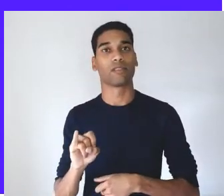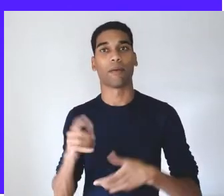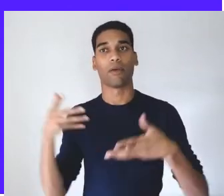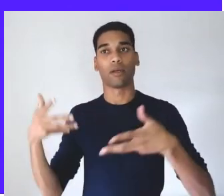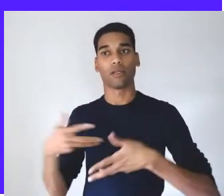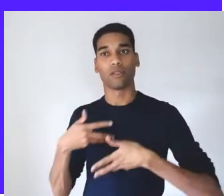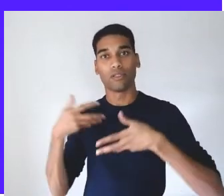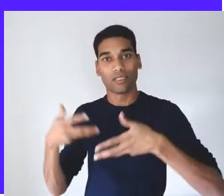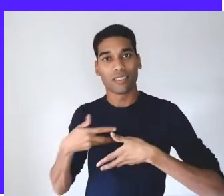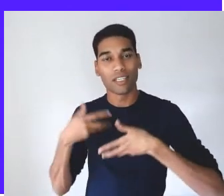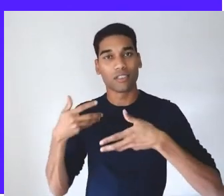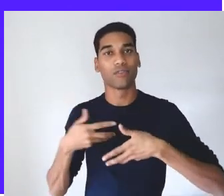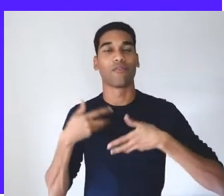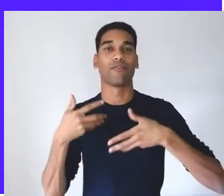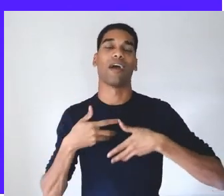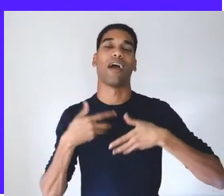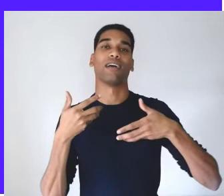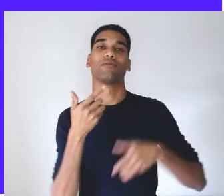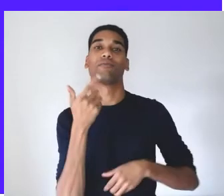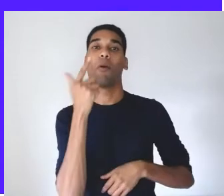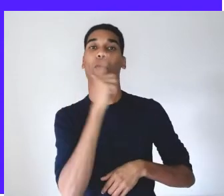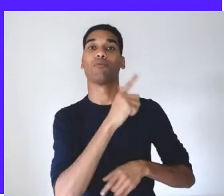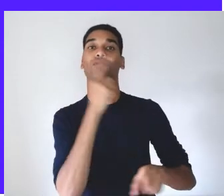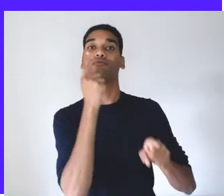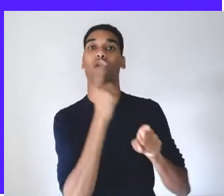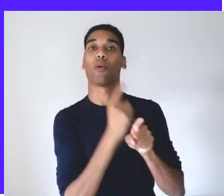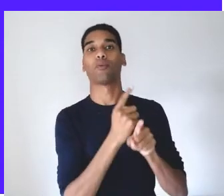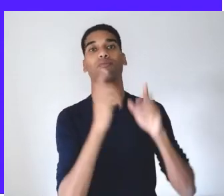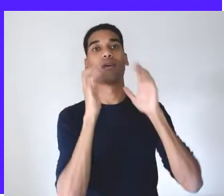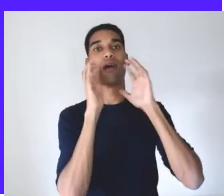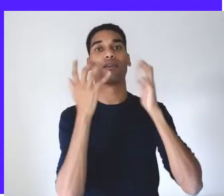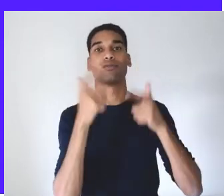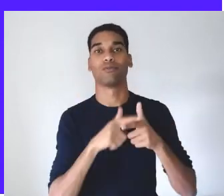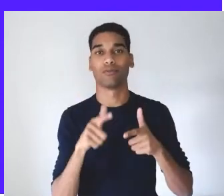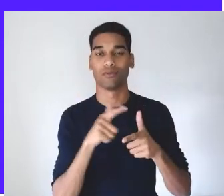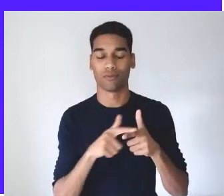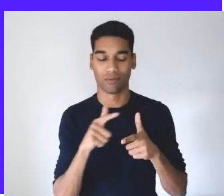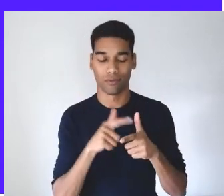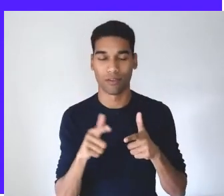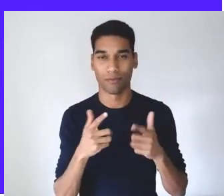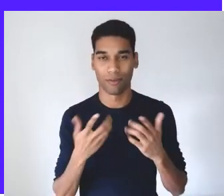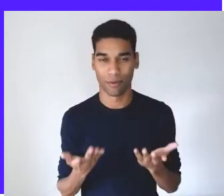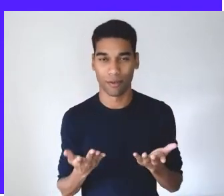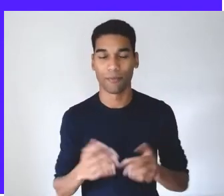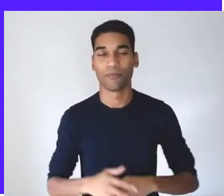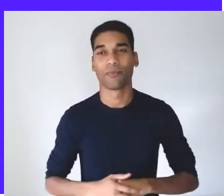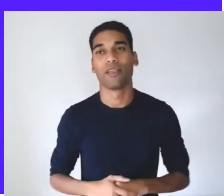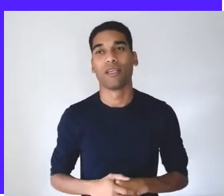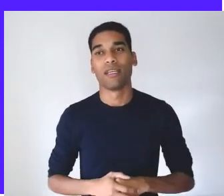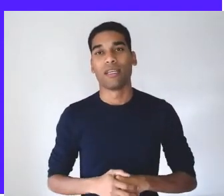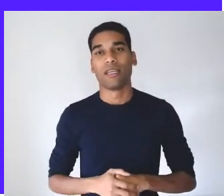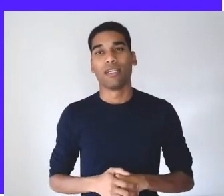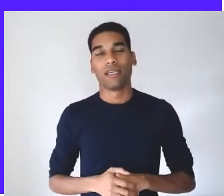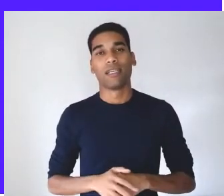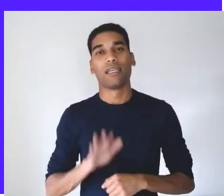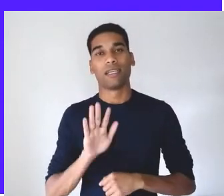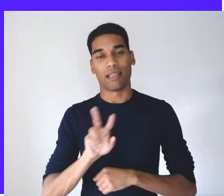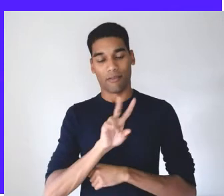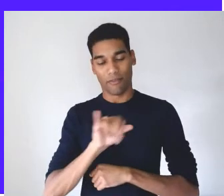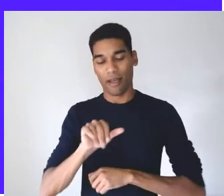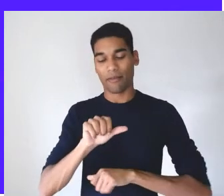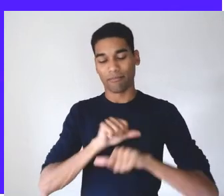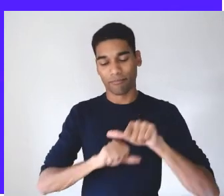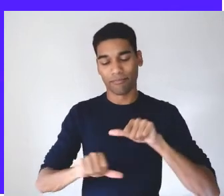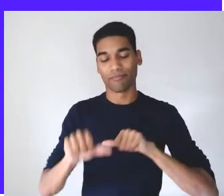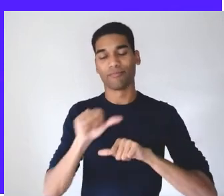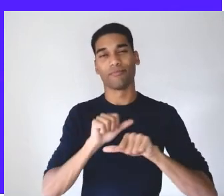São conclusões todas muito incipientes, Fábio. Então, assim, isso é um índice que ainda vai ser atualizado. Ele